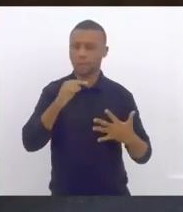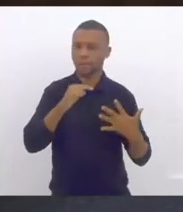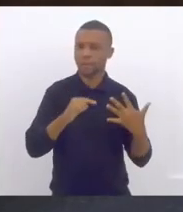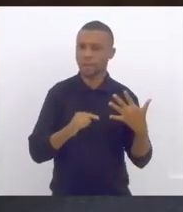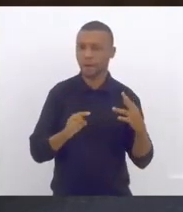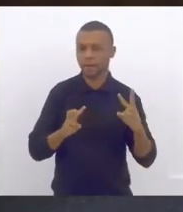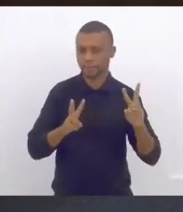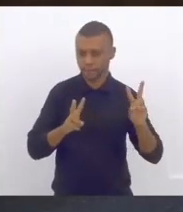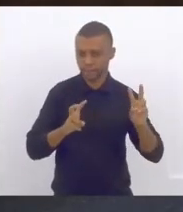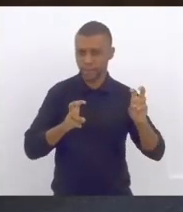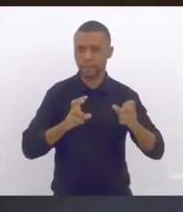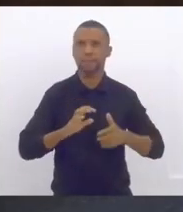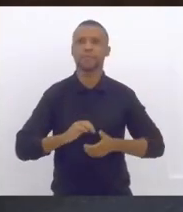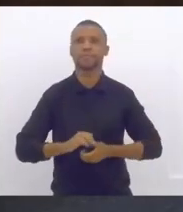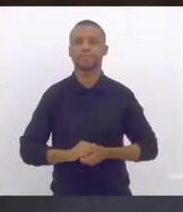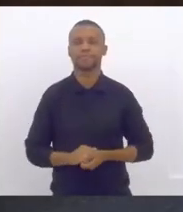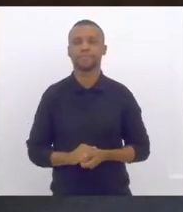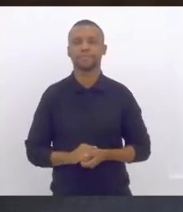menciona.